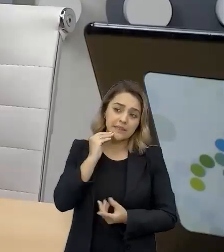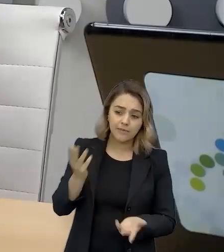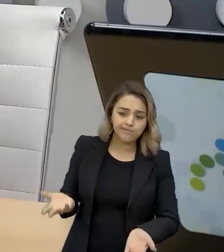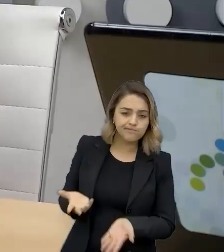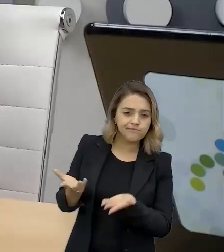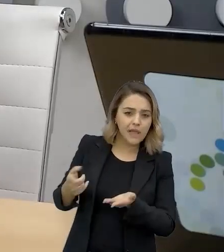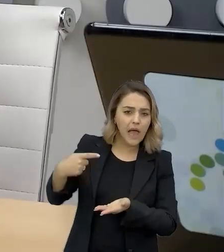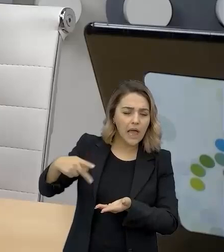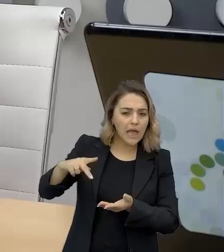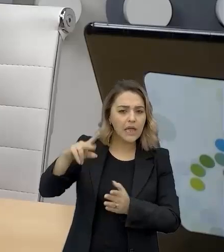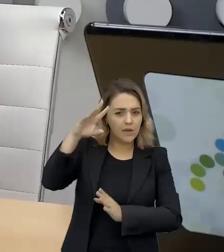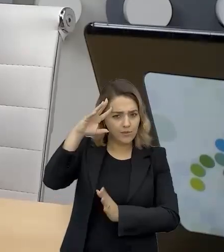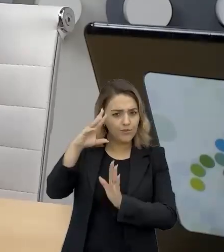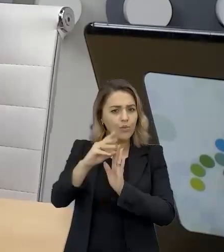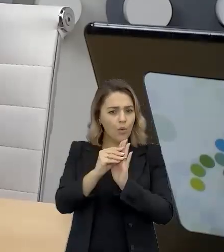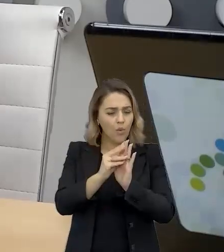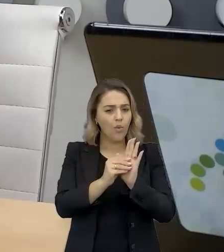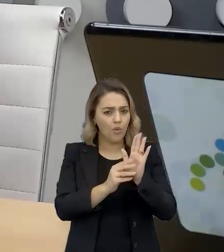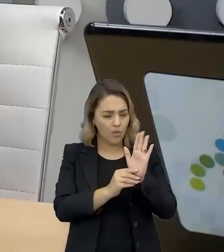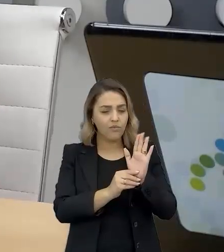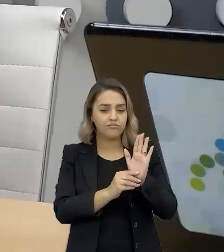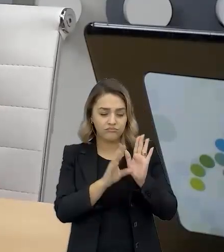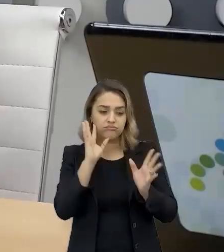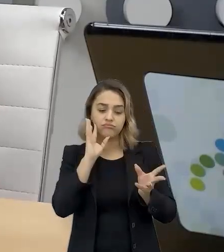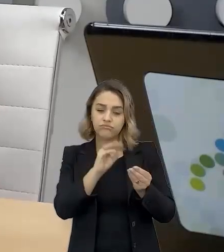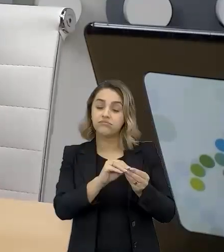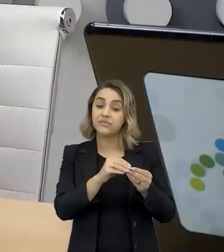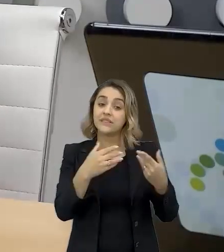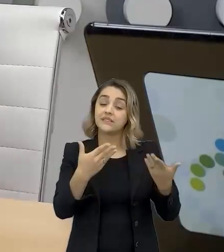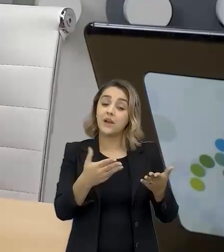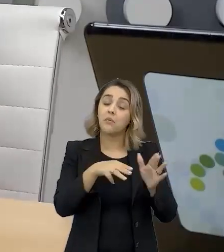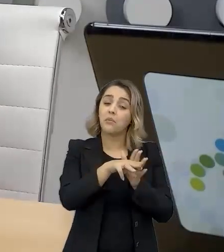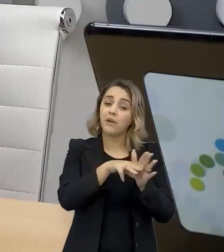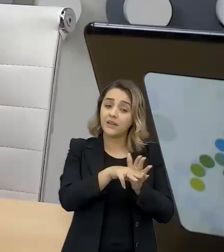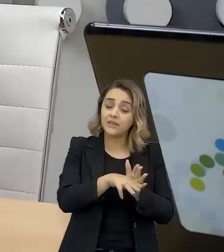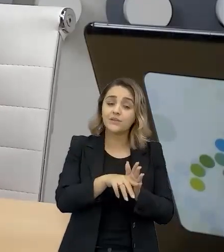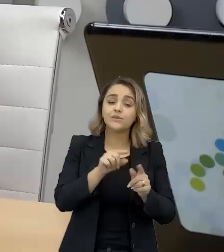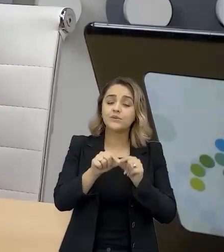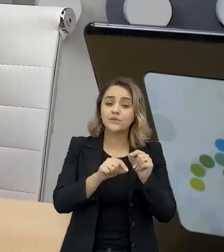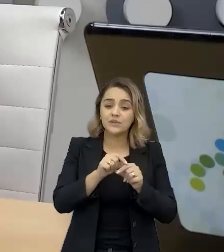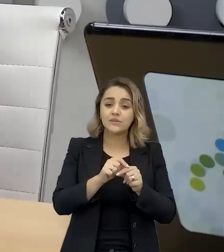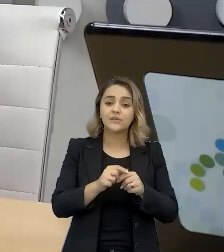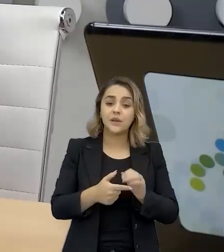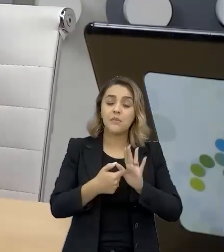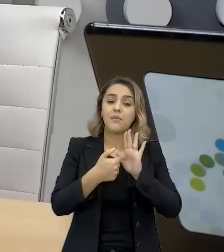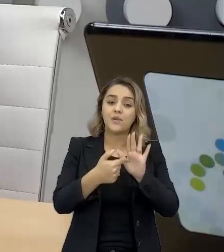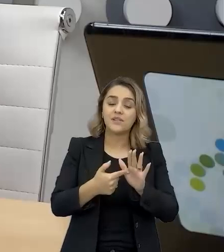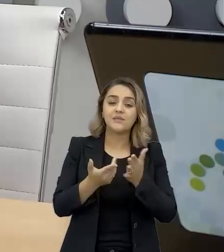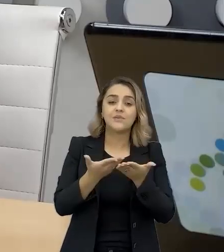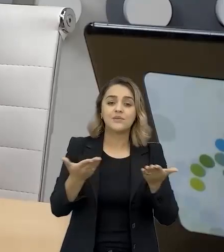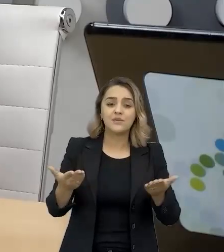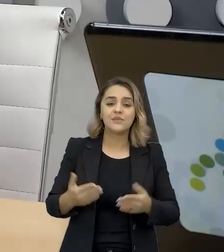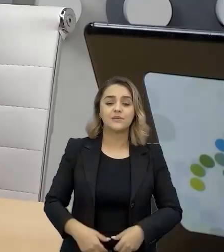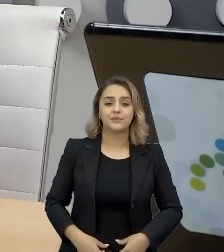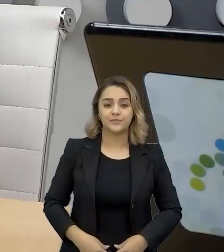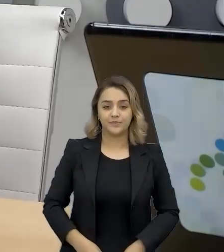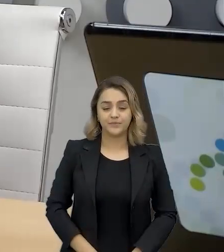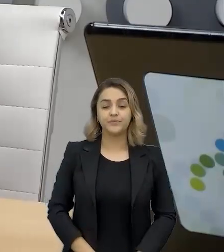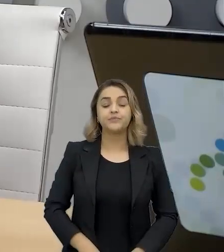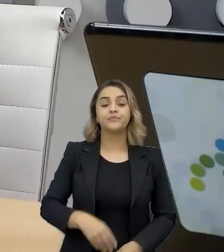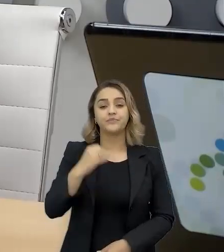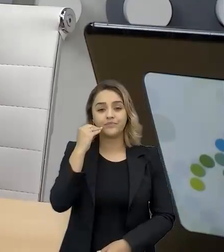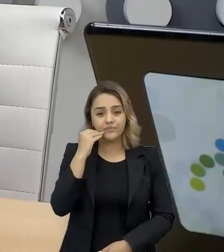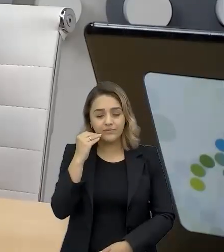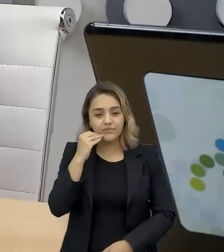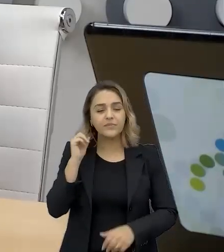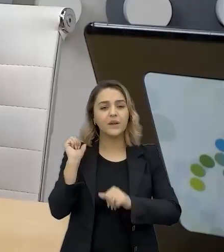eu estou tentando passar para ele. E essas metodologias, elas estão sendo mostradas para vocês para mudar um